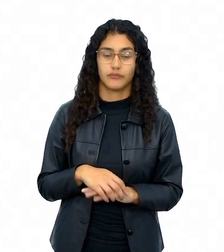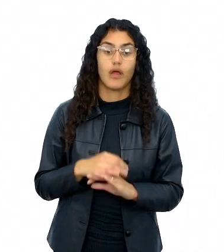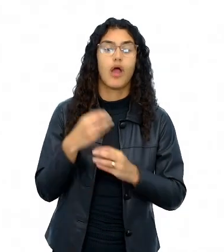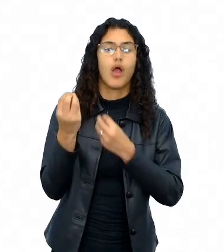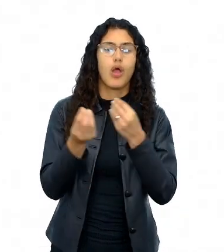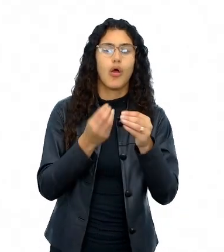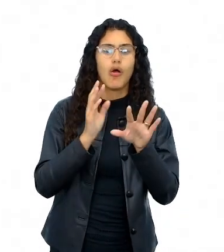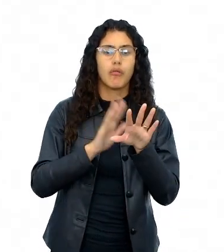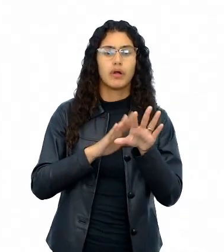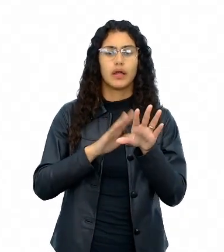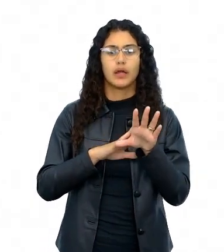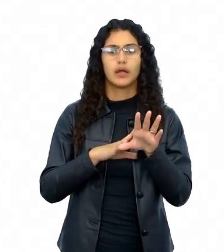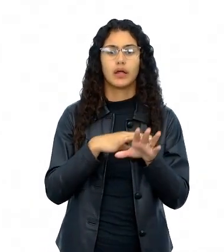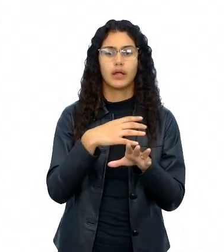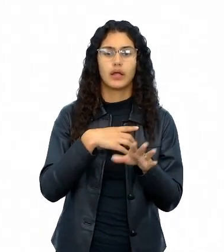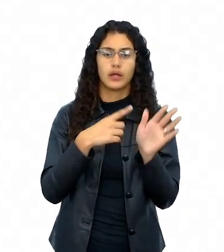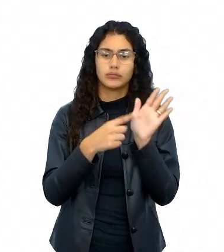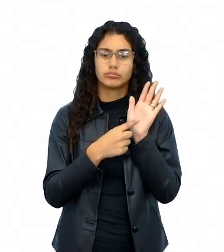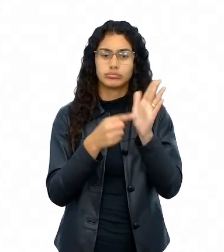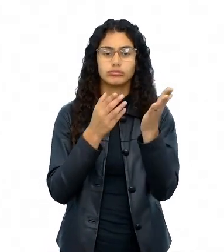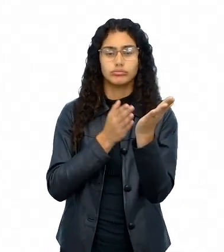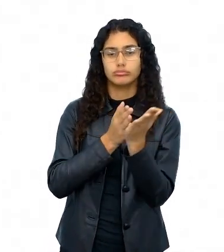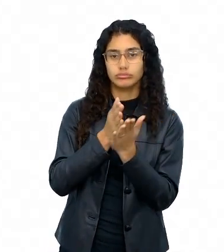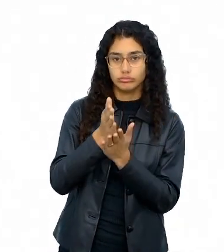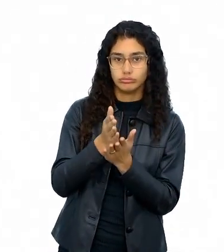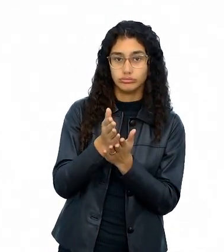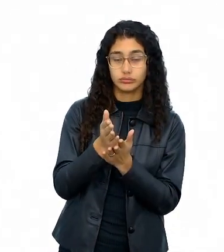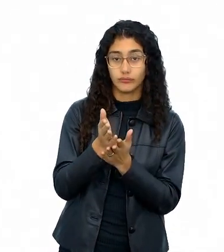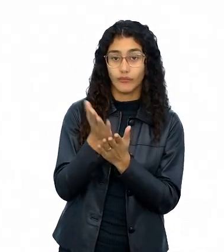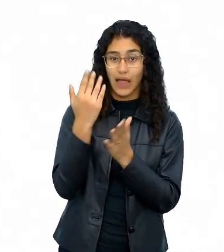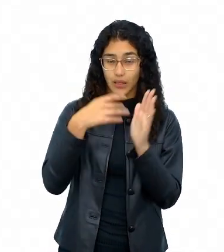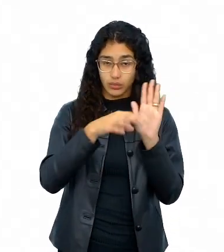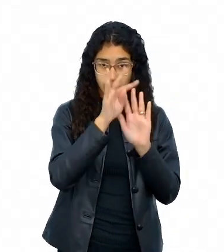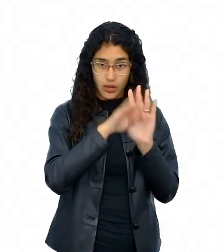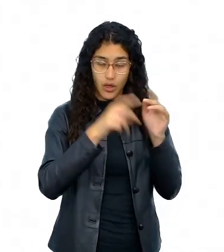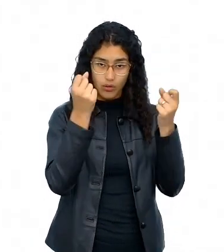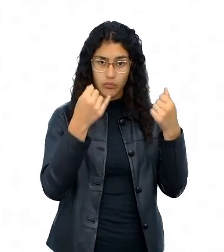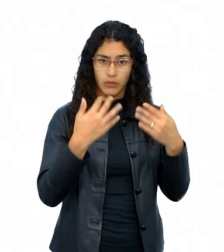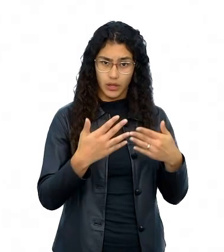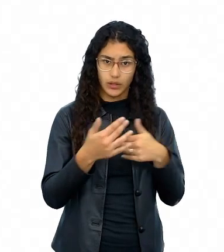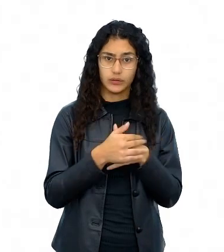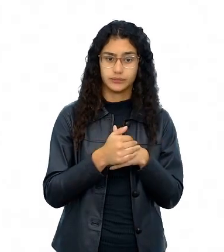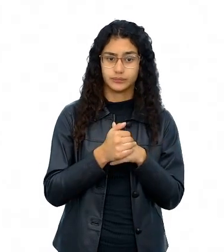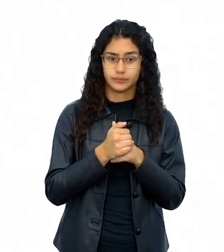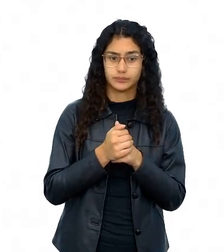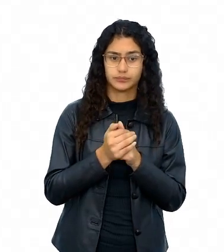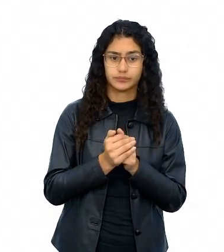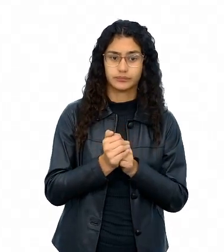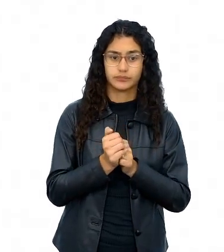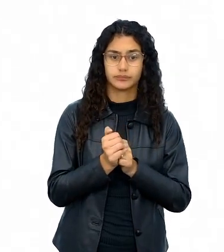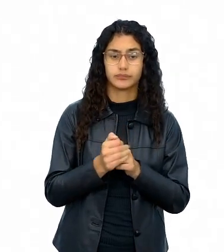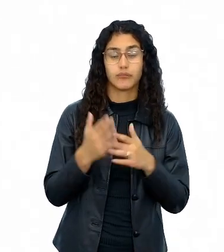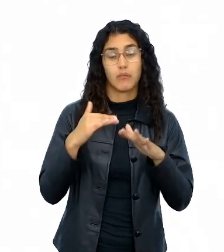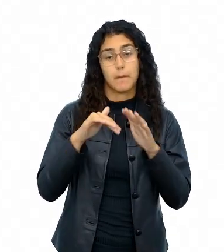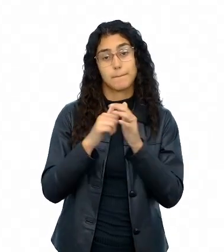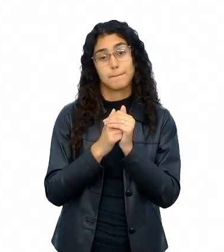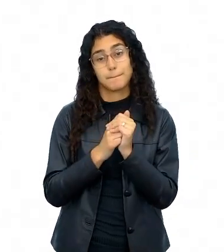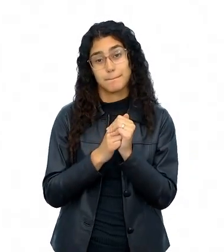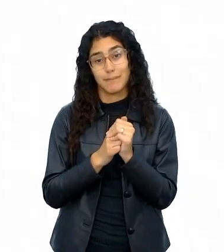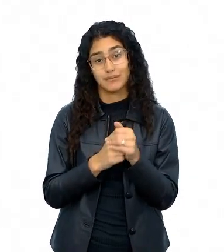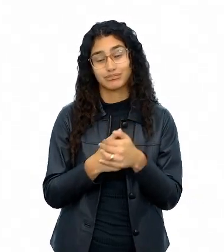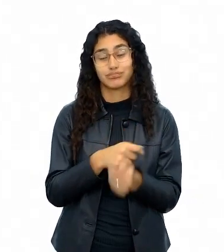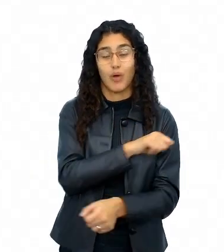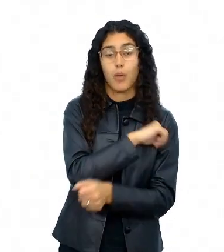como seria a função que representa essa trajetória? Lá no texto, ele já fala de função polinomial de segundo grau, mas o estudante